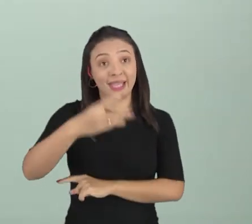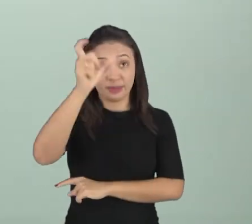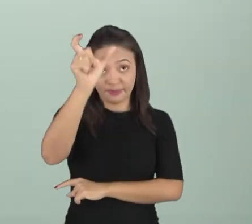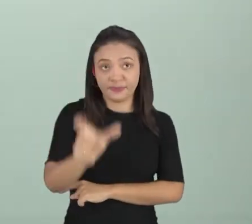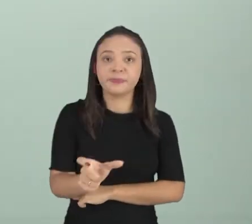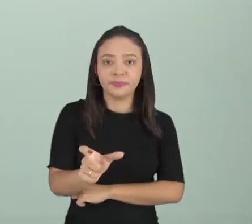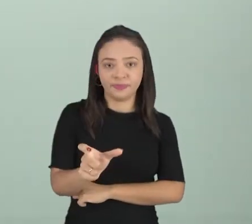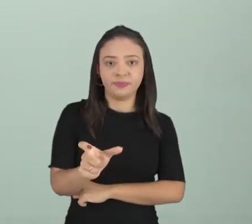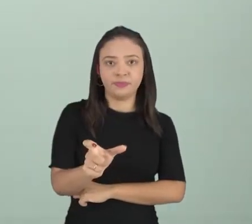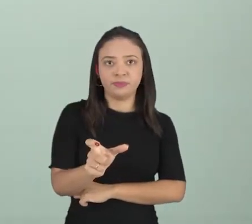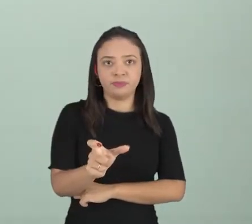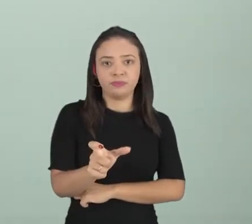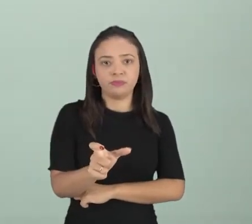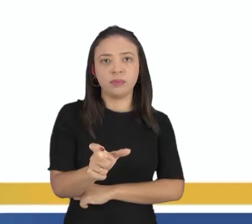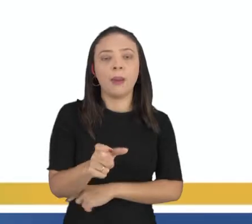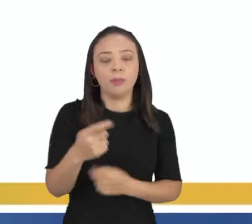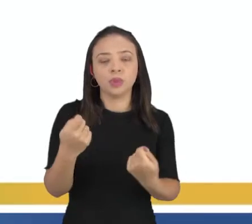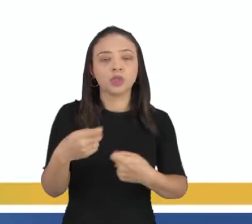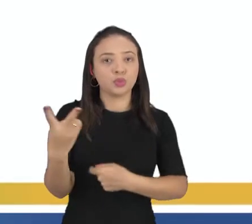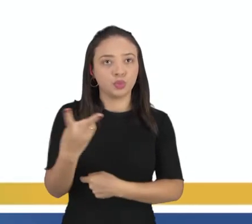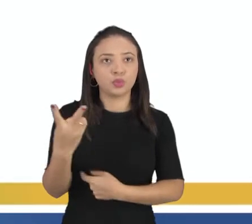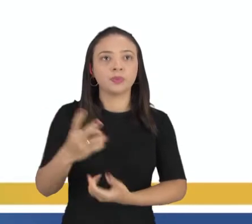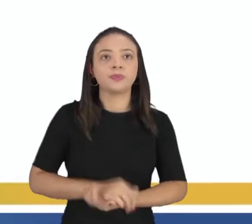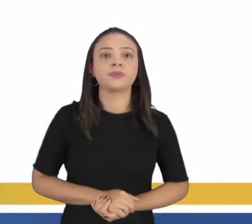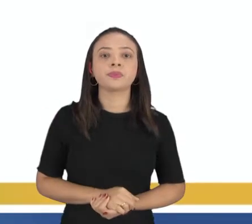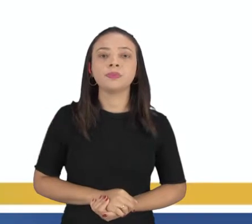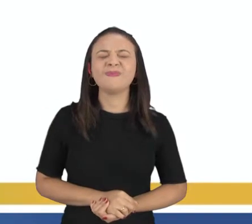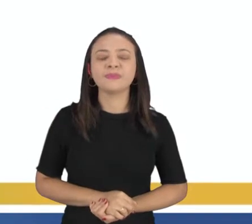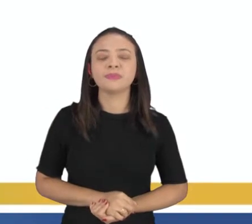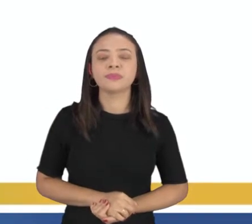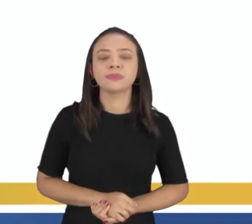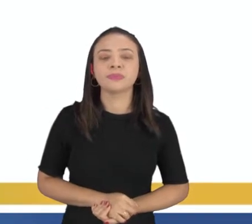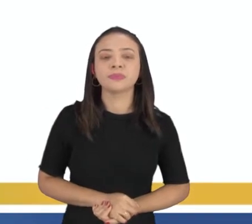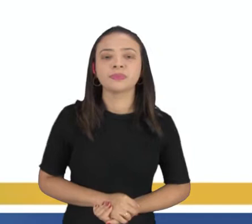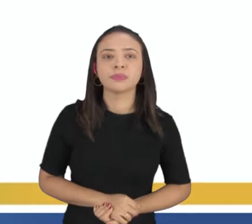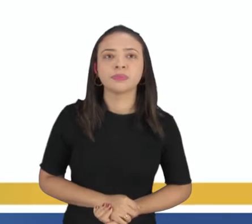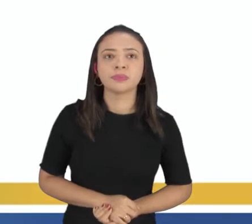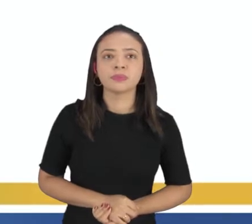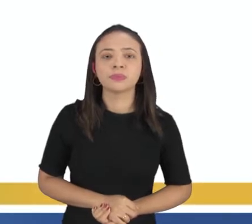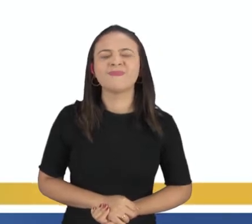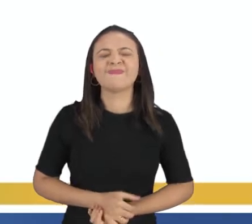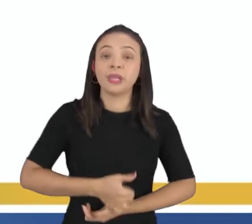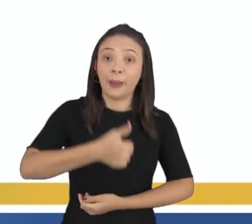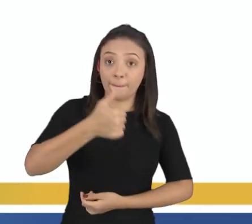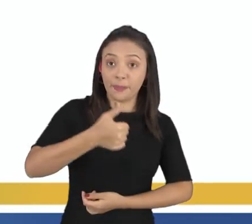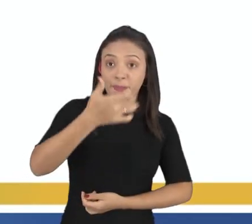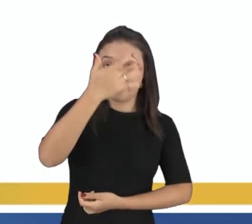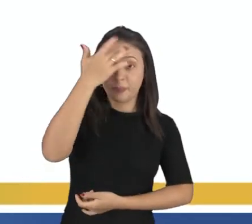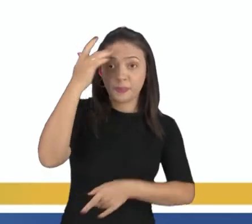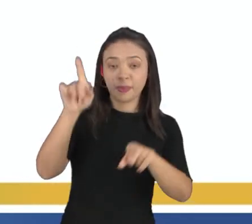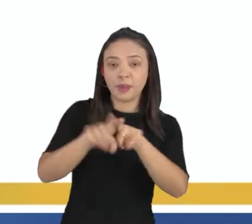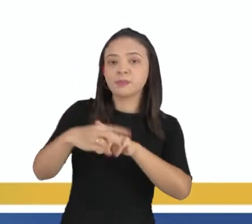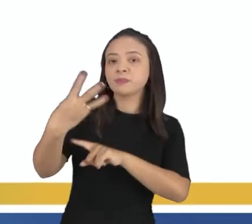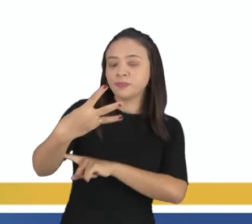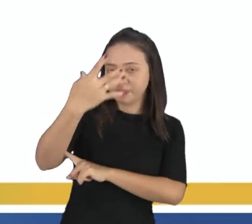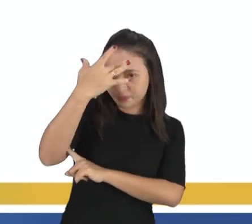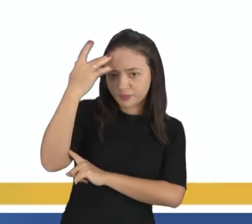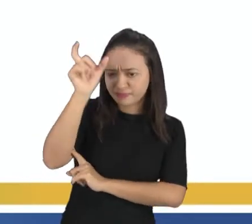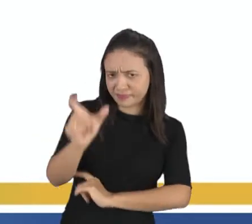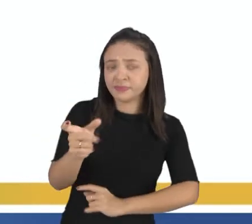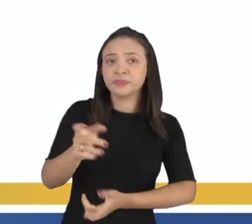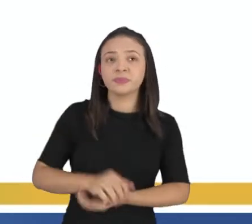não necessariamente só em primeira, mas ele pode ter essas duas nuances, primeira pessoa, terceira